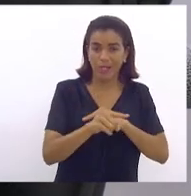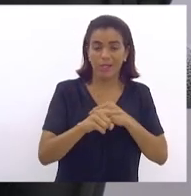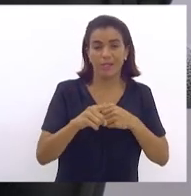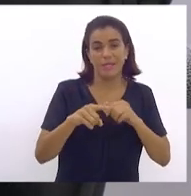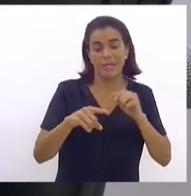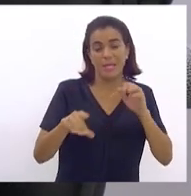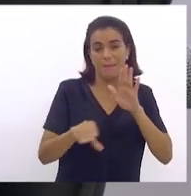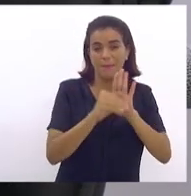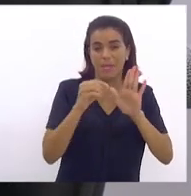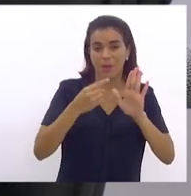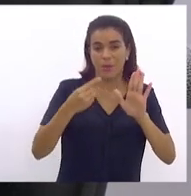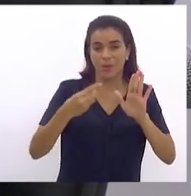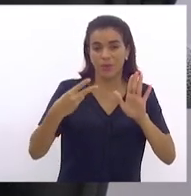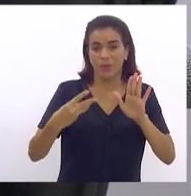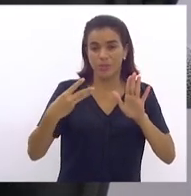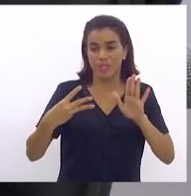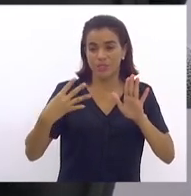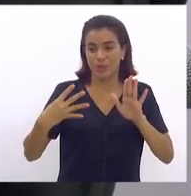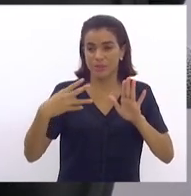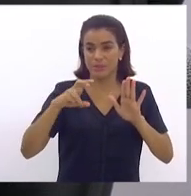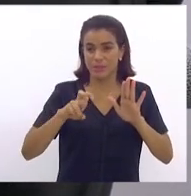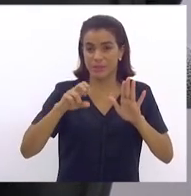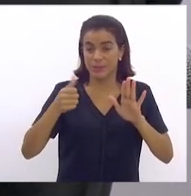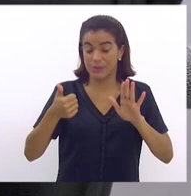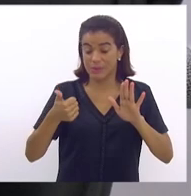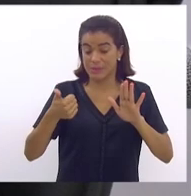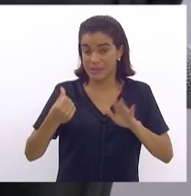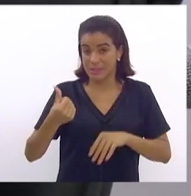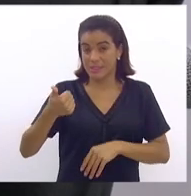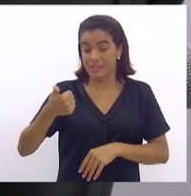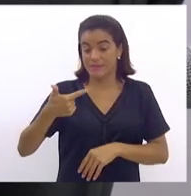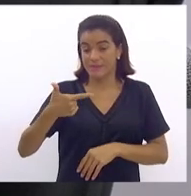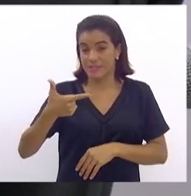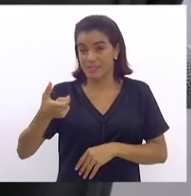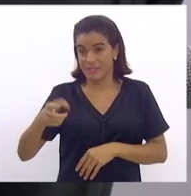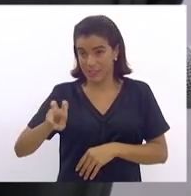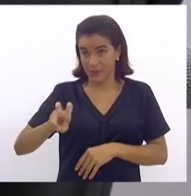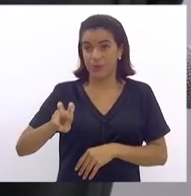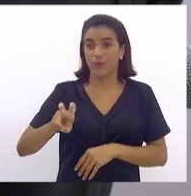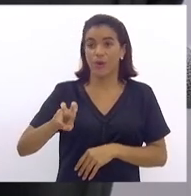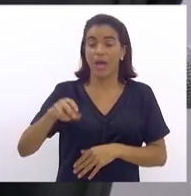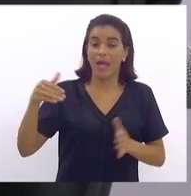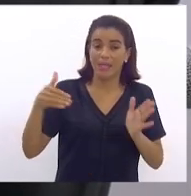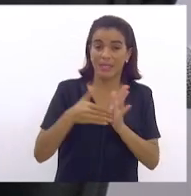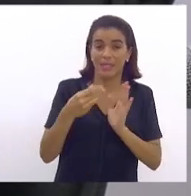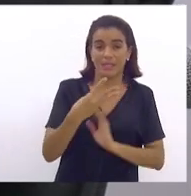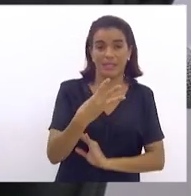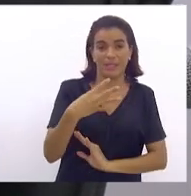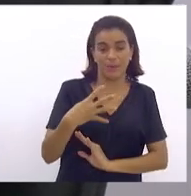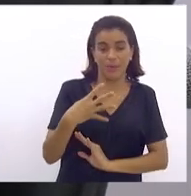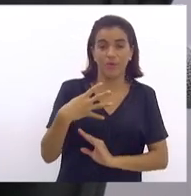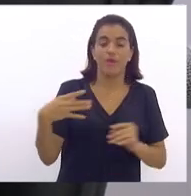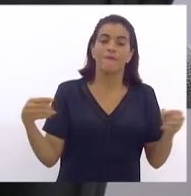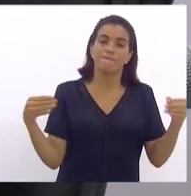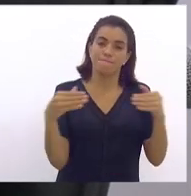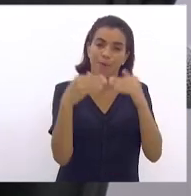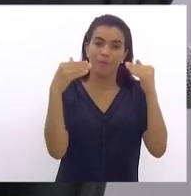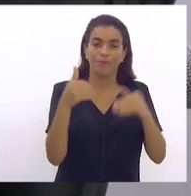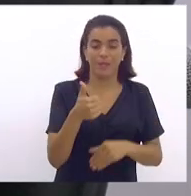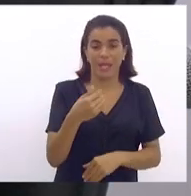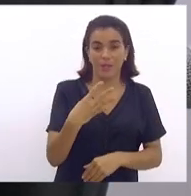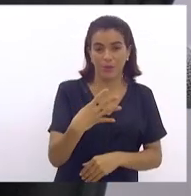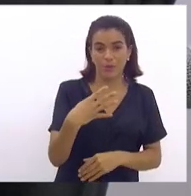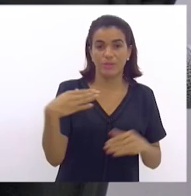1, 2, 4, 7, 9, 10, 12, 13, 16, 25, 29 a 34, favorável à emenda número